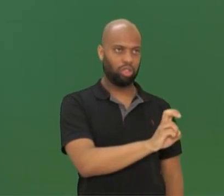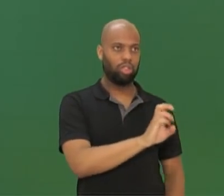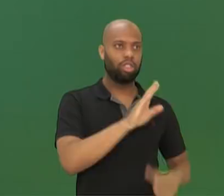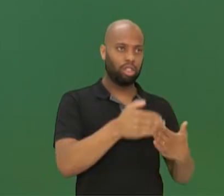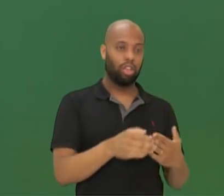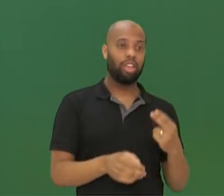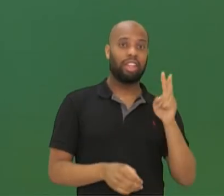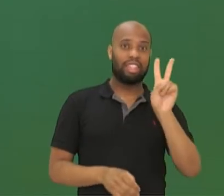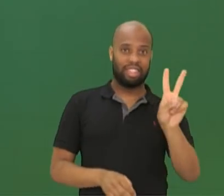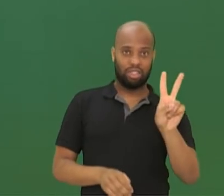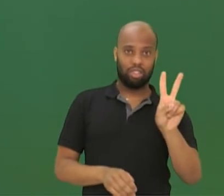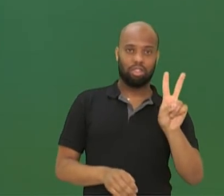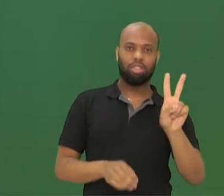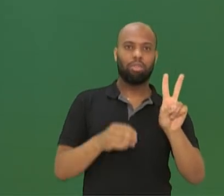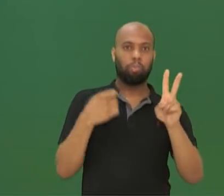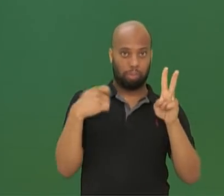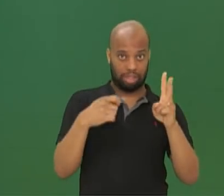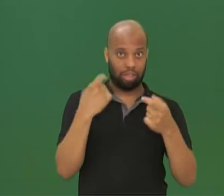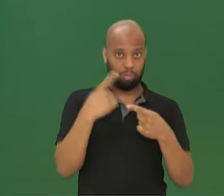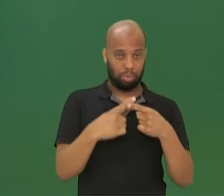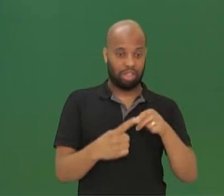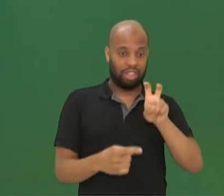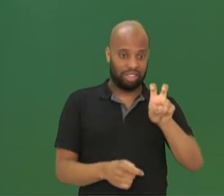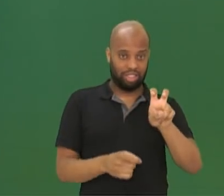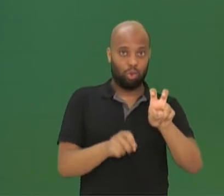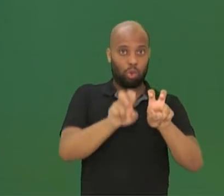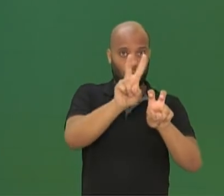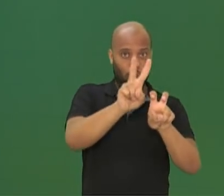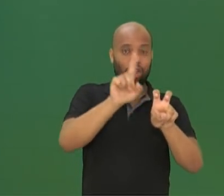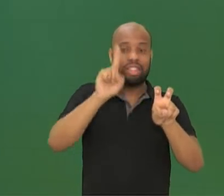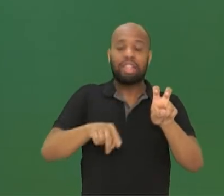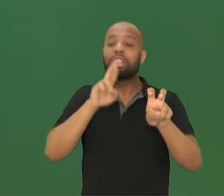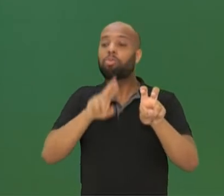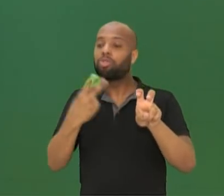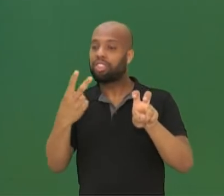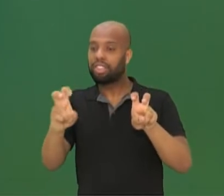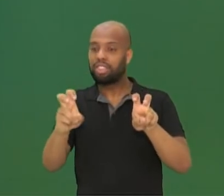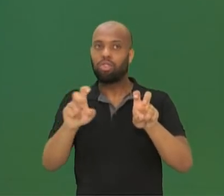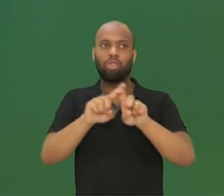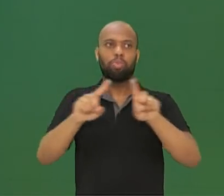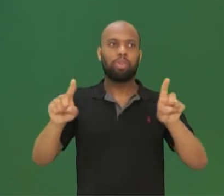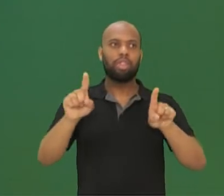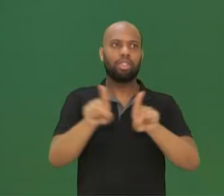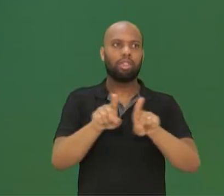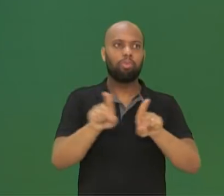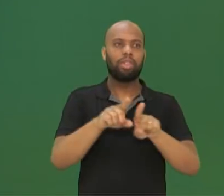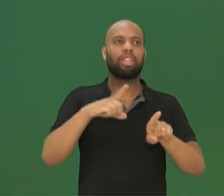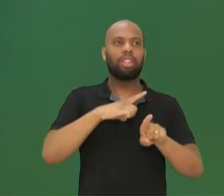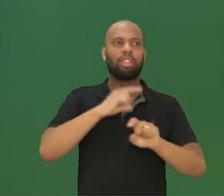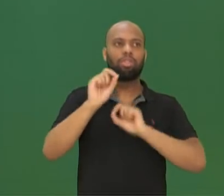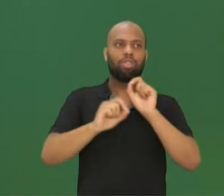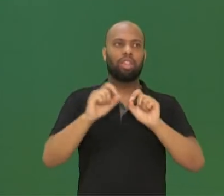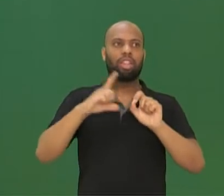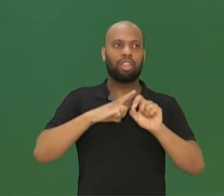2, a gente sabe que 5 elevado a 2 dá 25. E é claro que ele ainda está elevado a x mais 1.